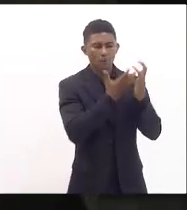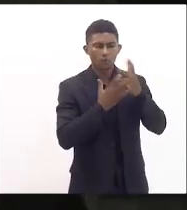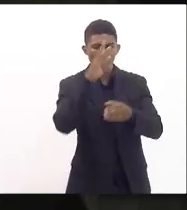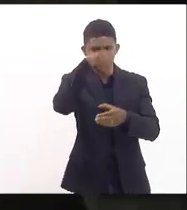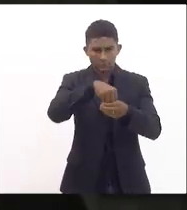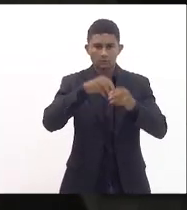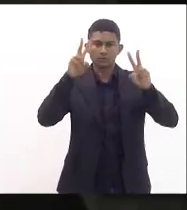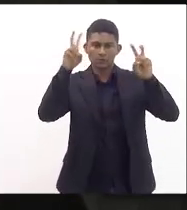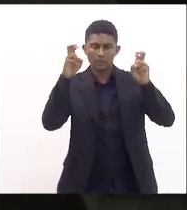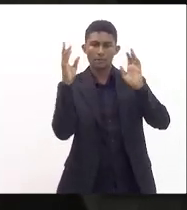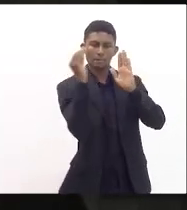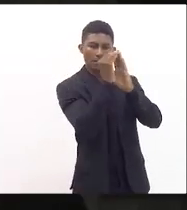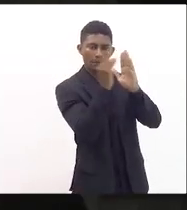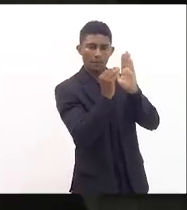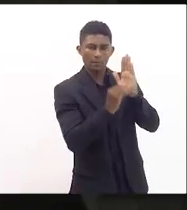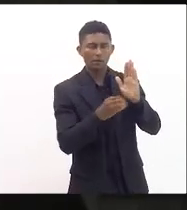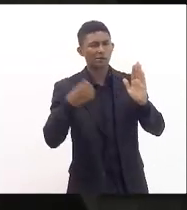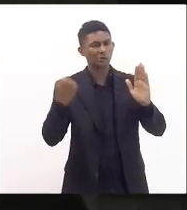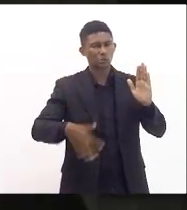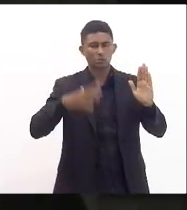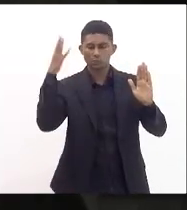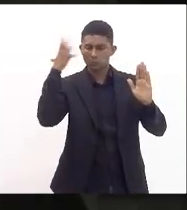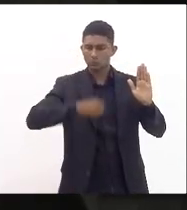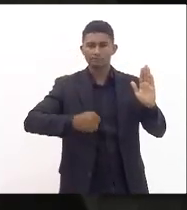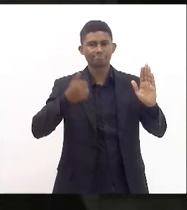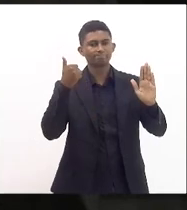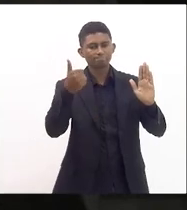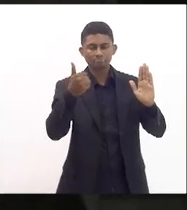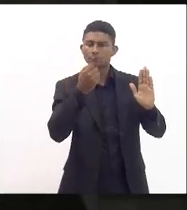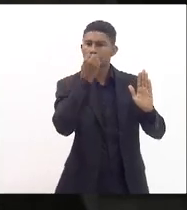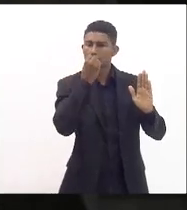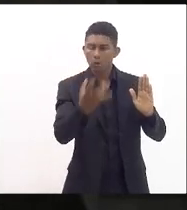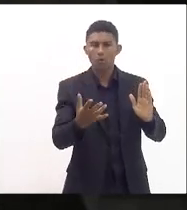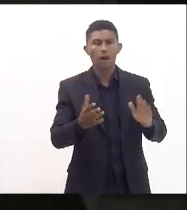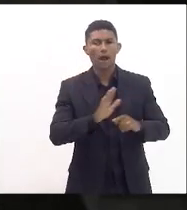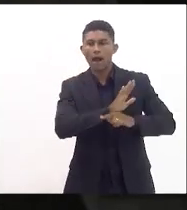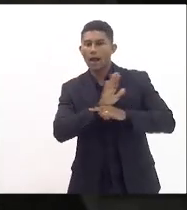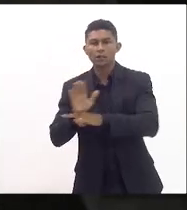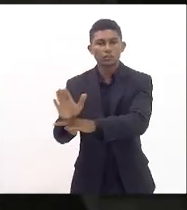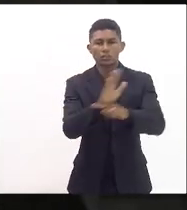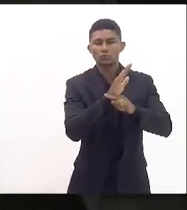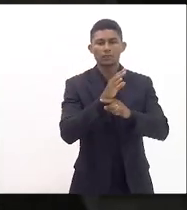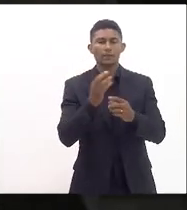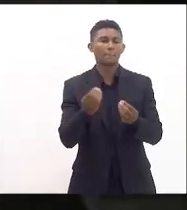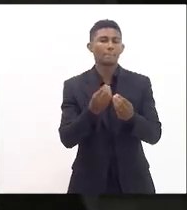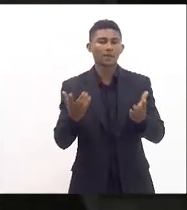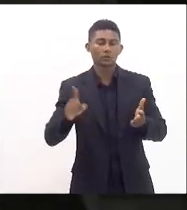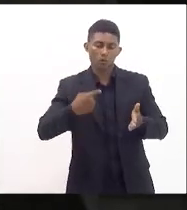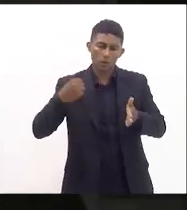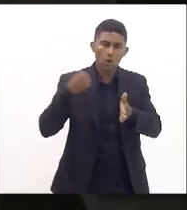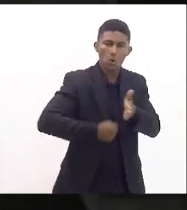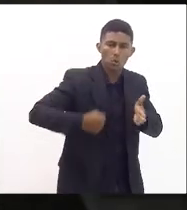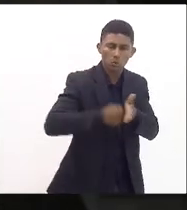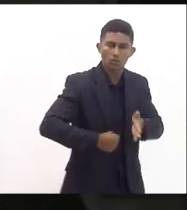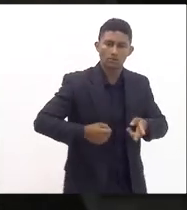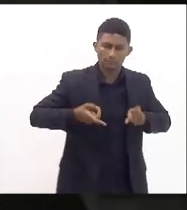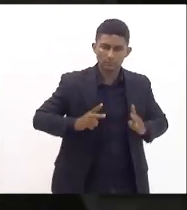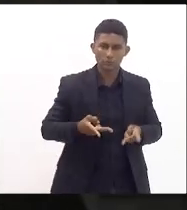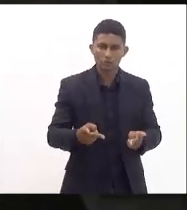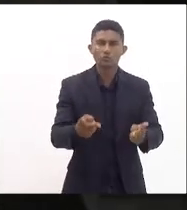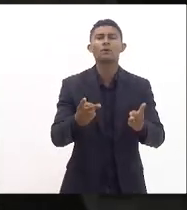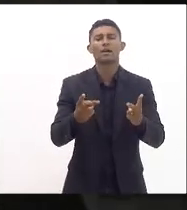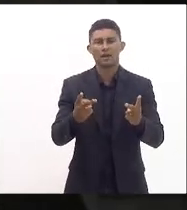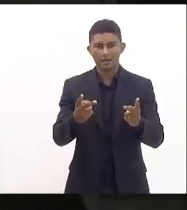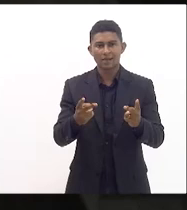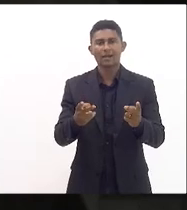que desenvolveram lindamente na Avenida, que é mais uma contribuição para que a gente possa enfrentar, superar e eliminar da